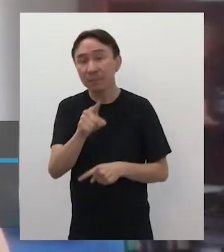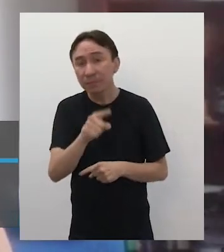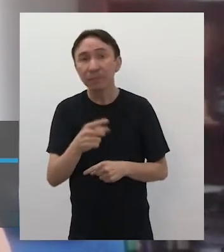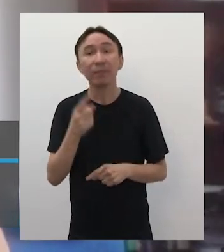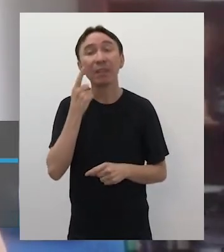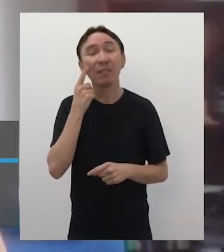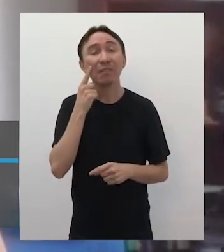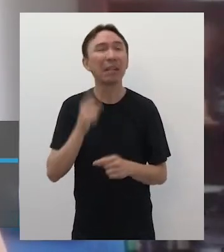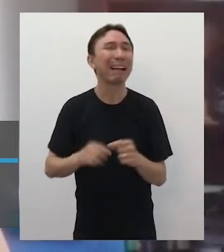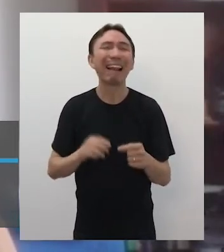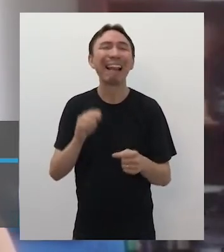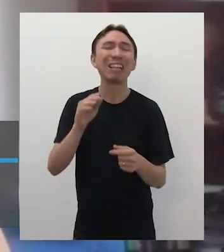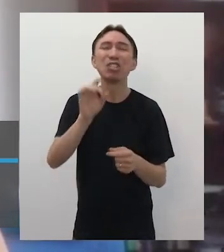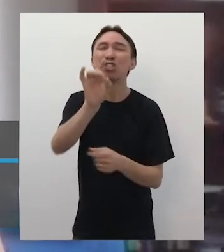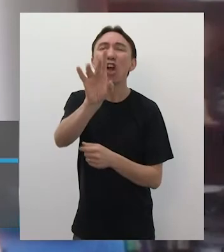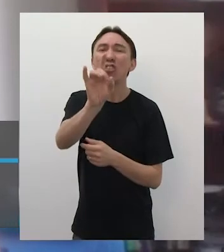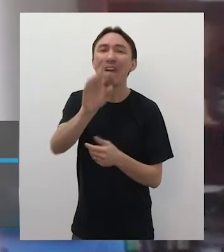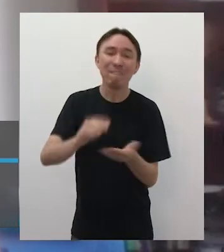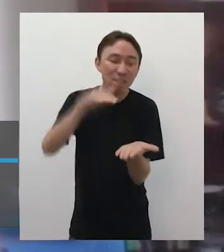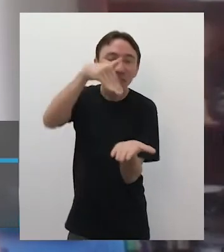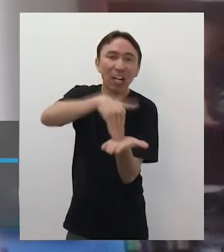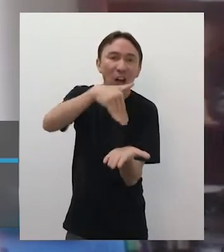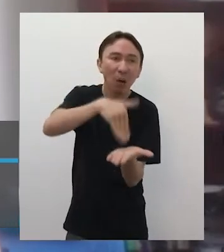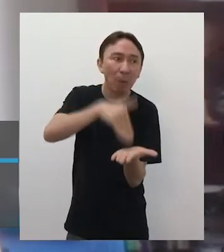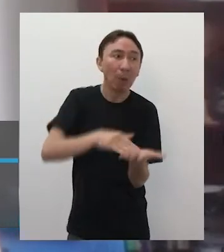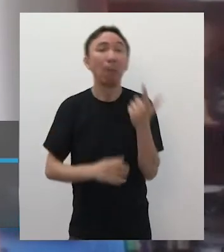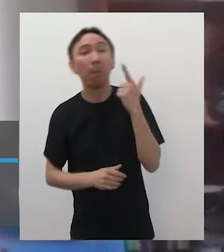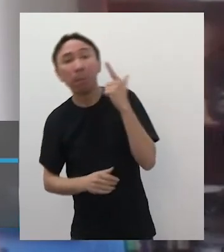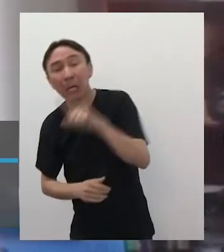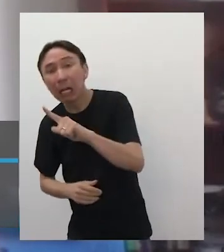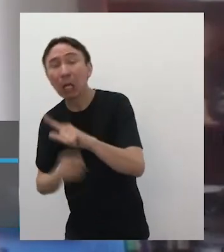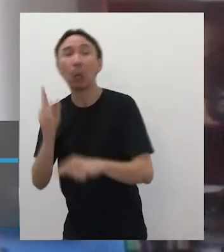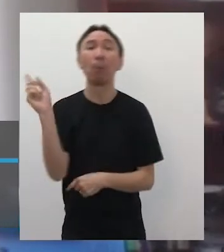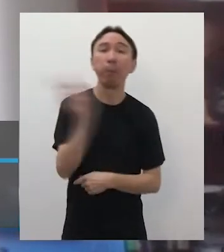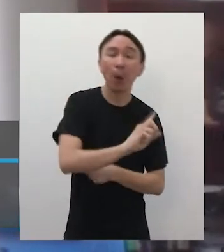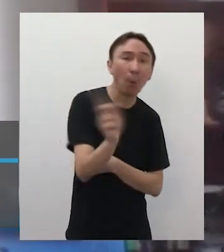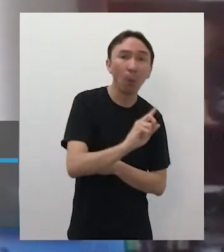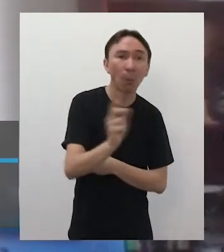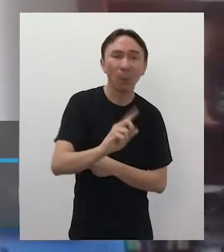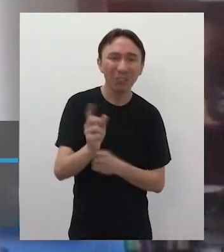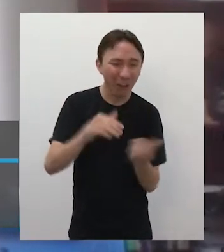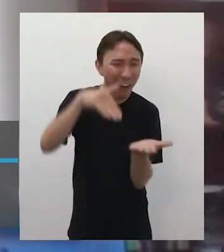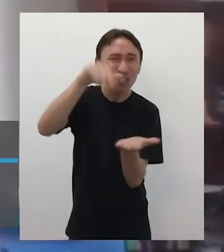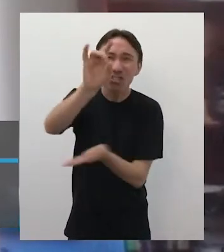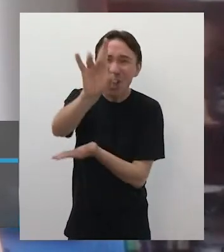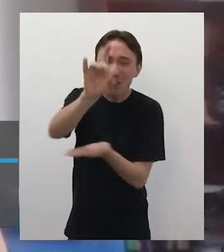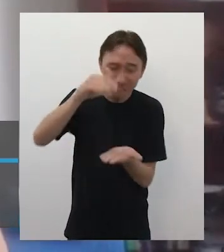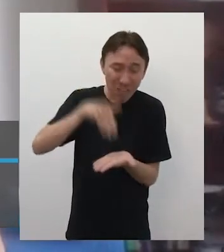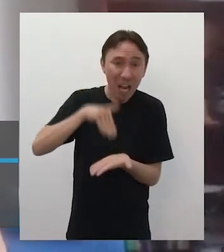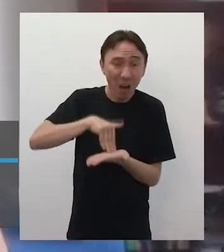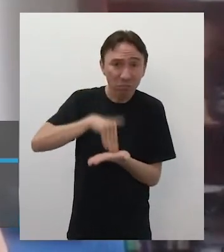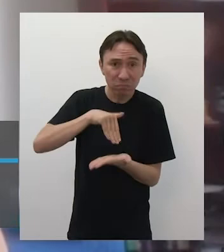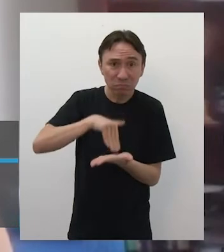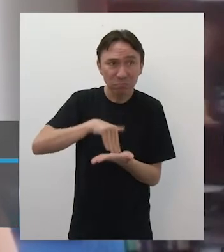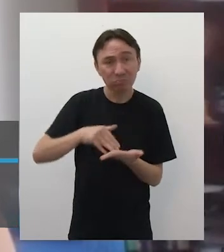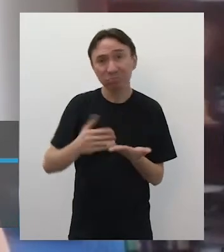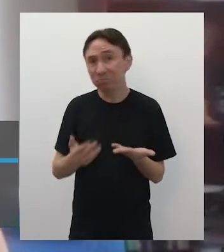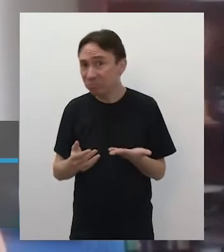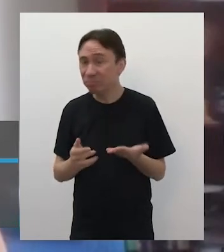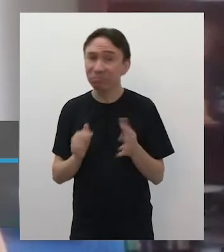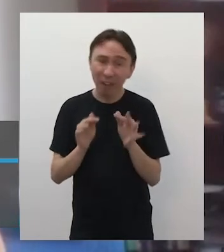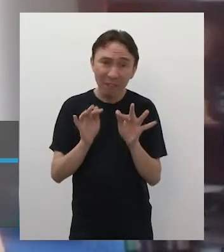certo nervosismo, né? Uma coisa que também é bem legal quando a gente fala de listas, é que a gente